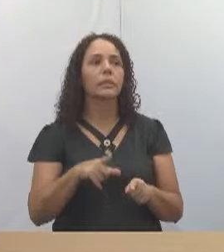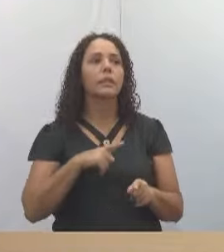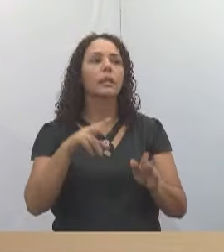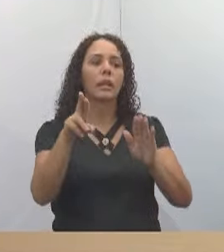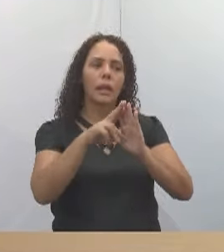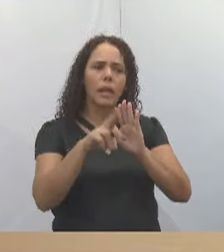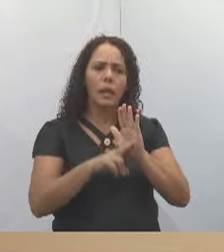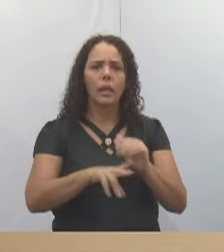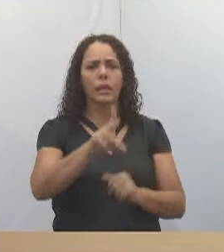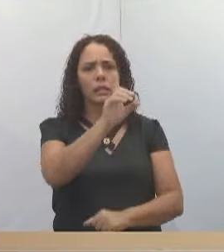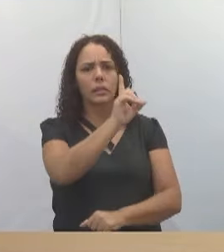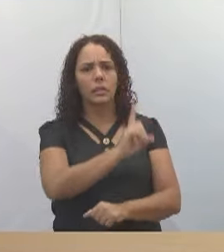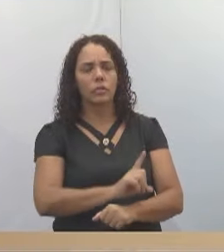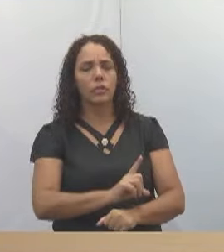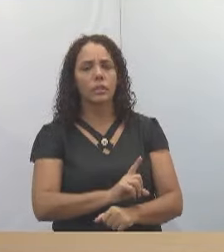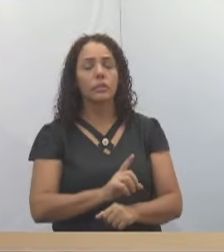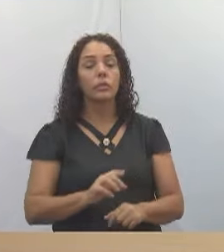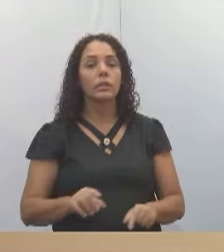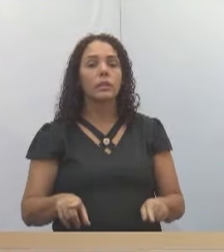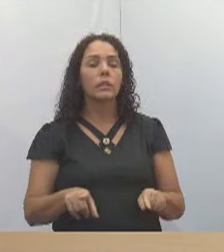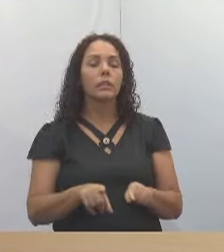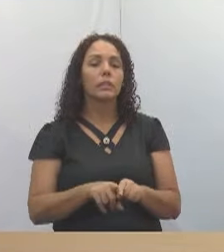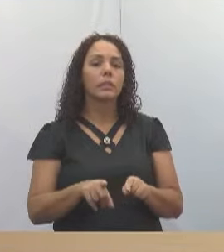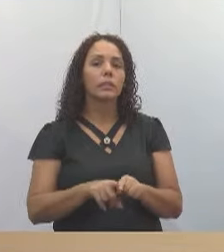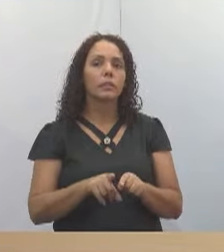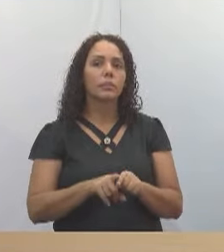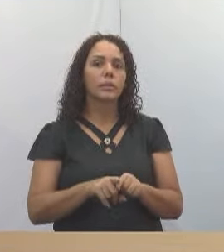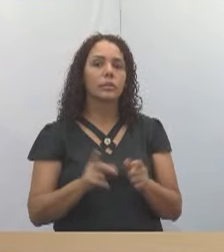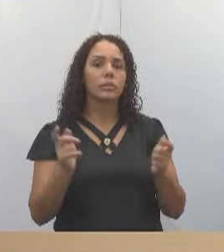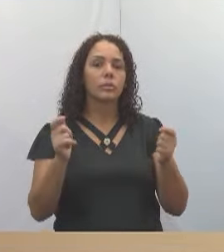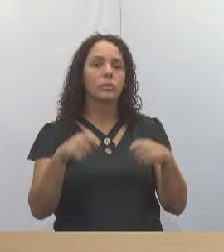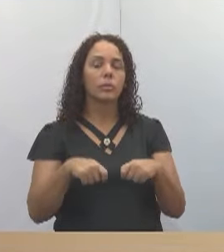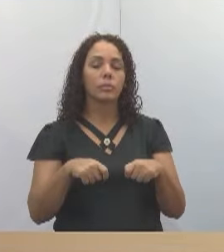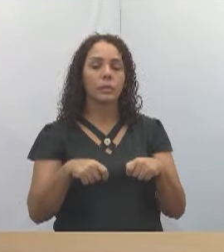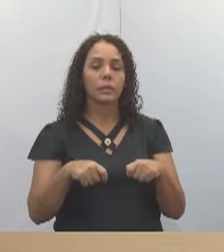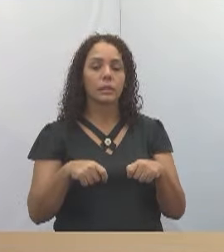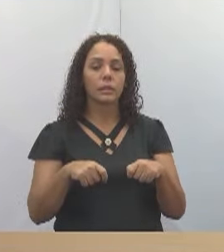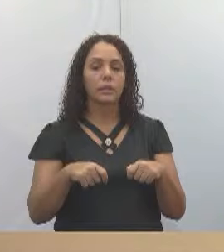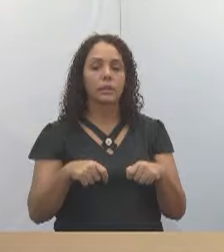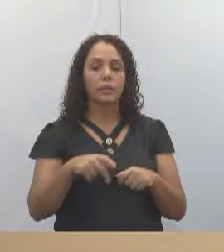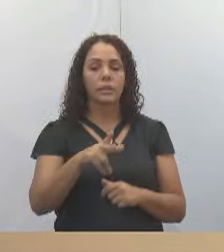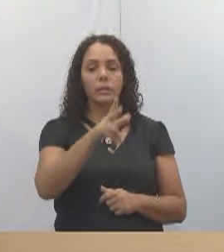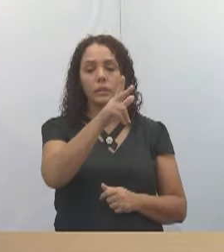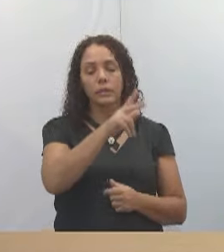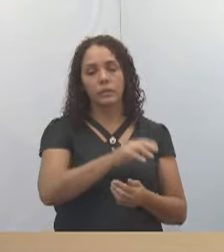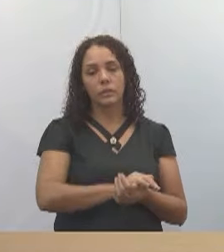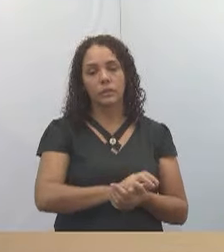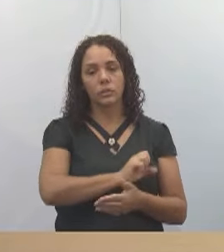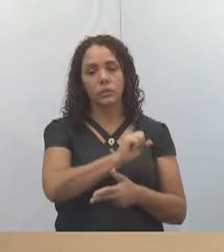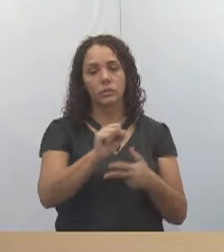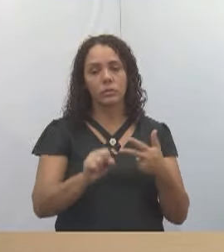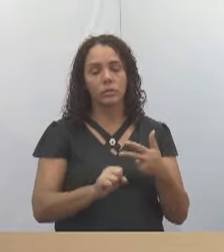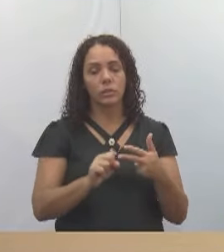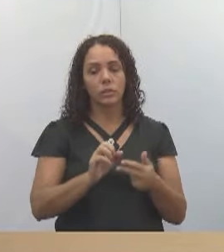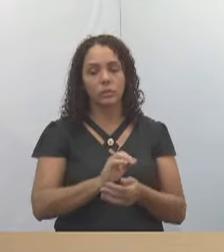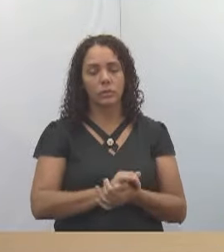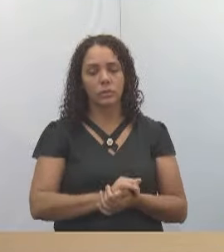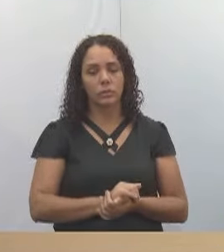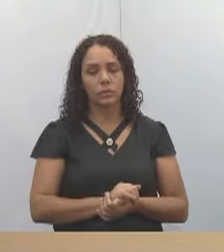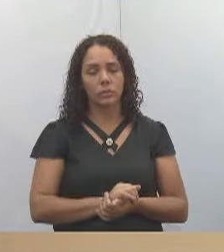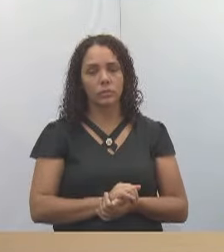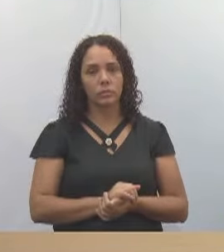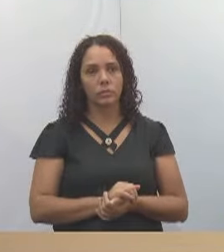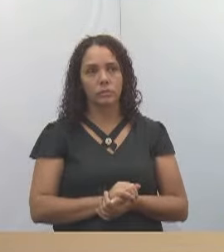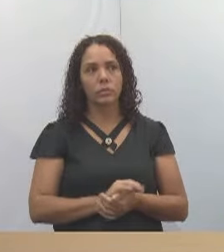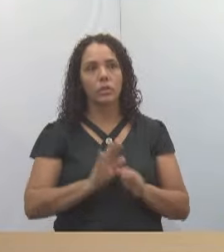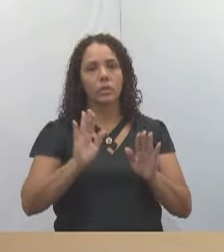de direito civil e, portanto, de competência da União. O entendimento este já exposto pelo Tribunal